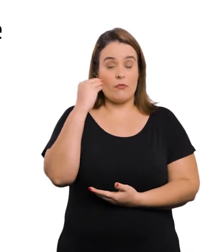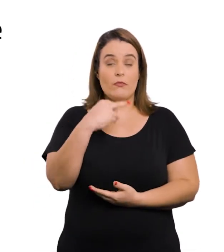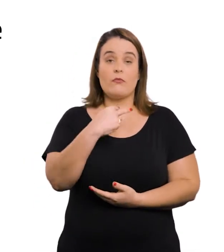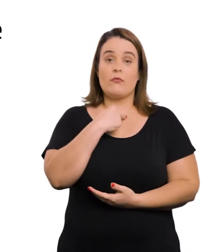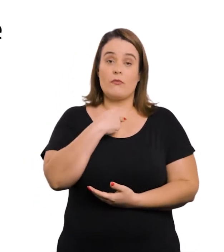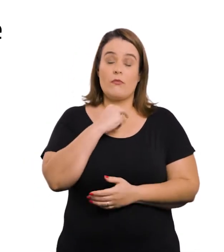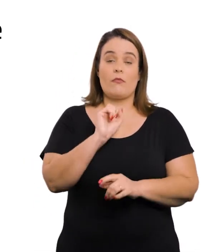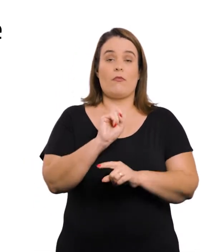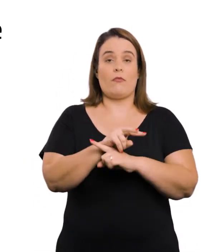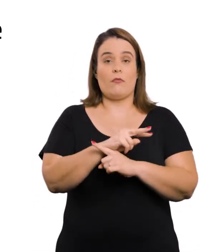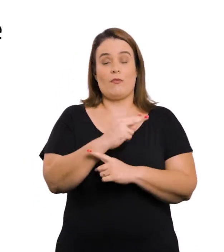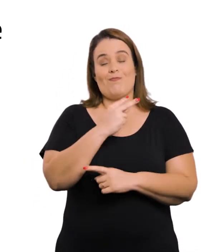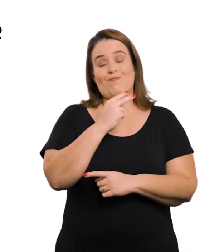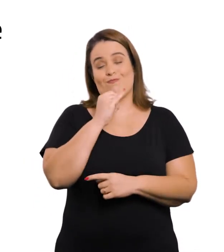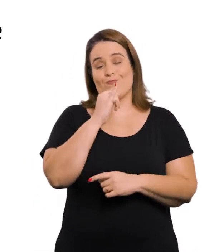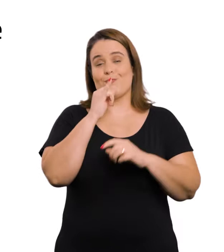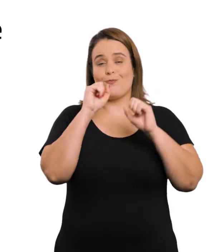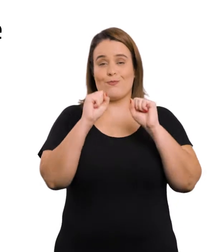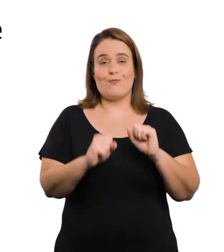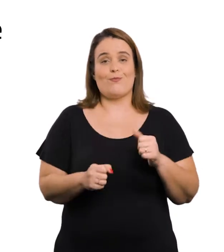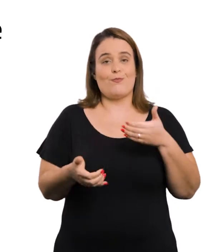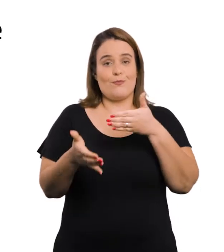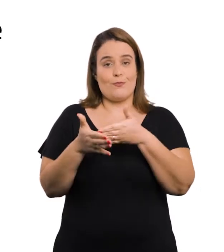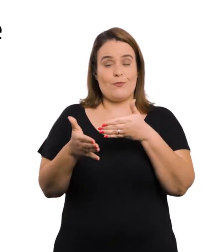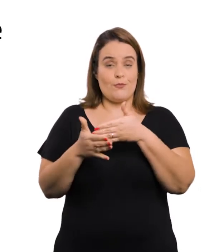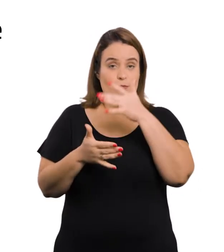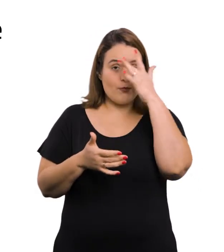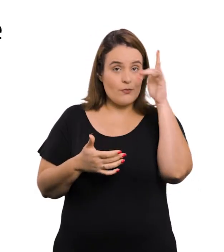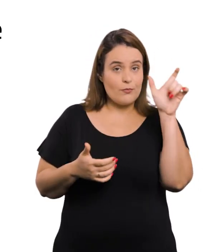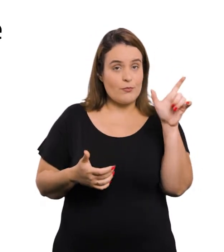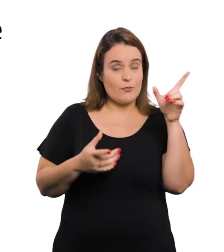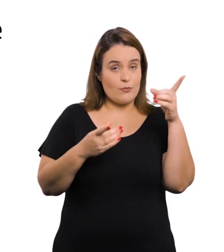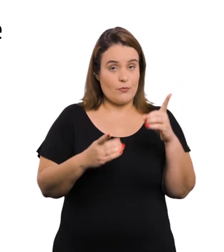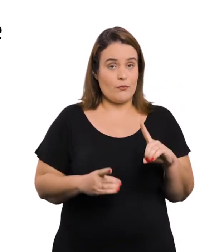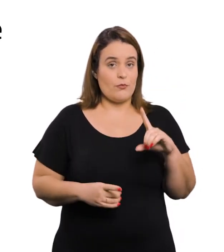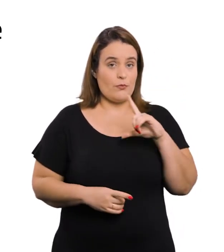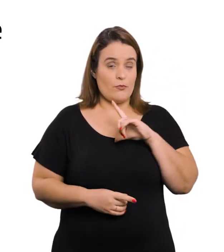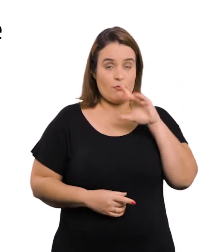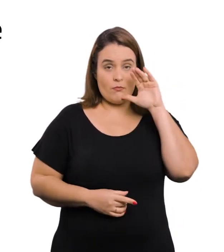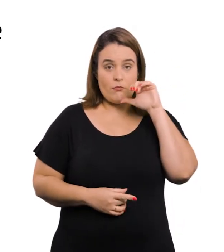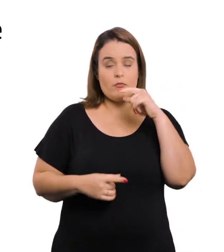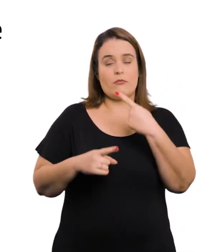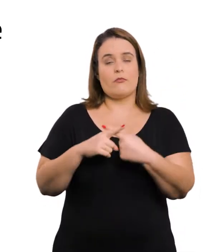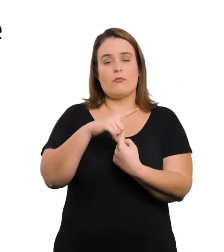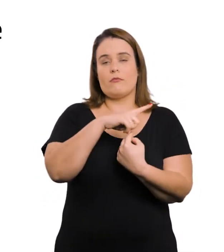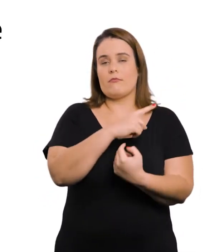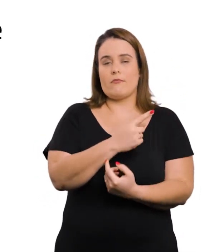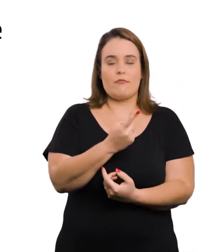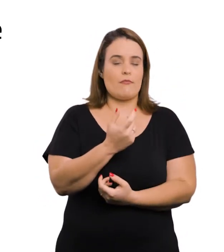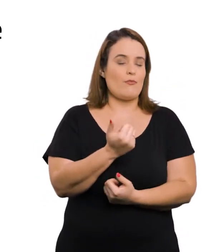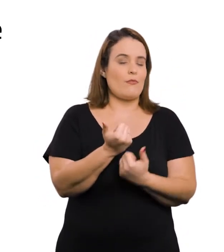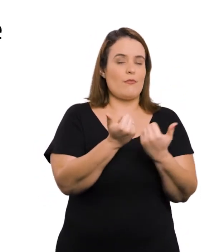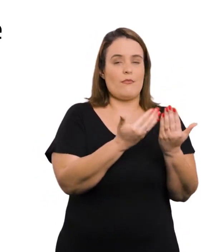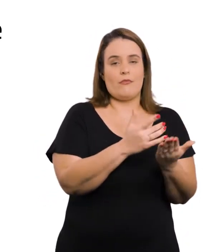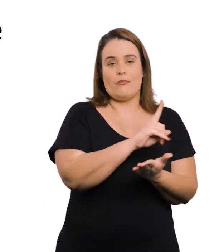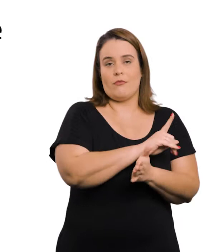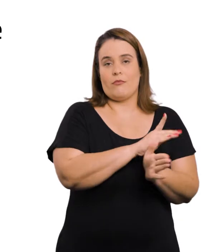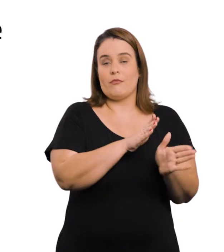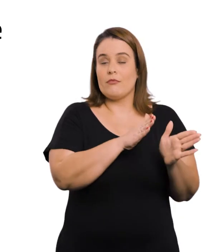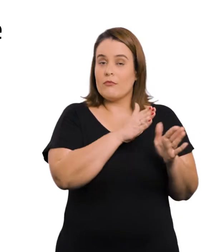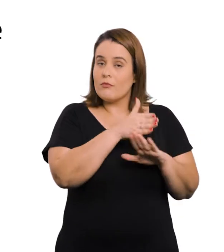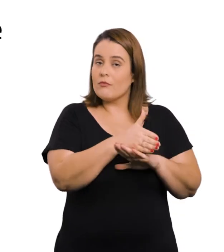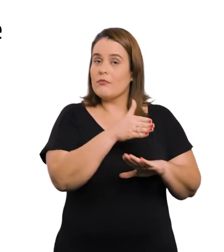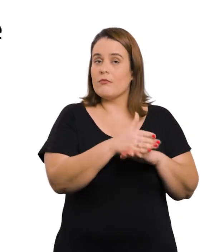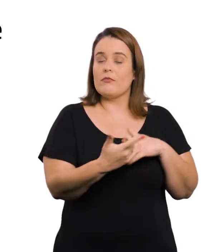as vagas, por exemplo, pode ser uma barreira aos profissionais com deficiência, uma vez que foi negado a esta população